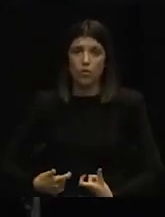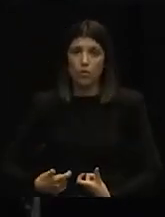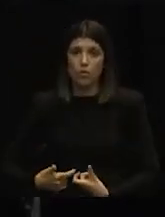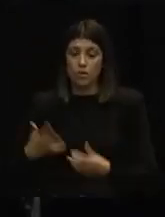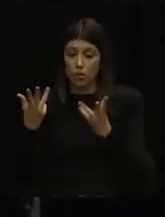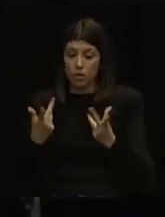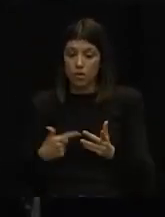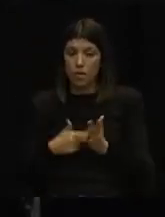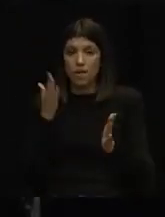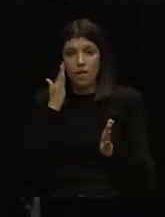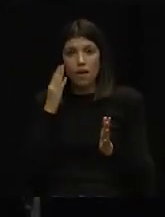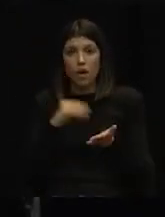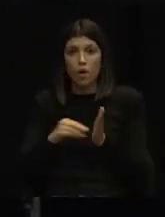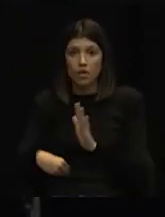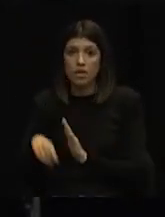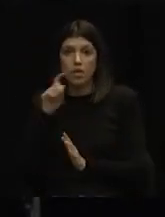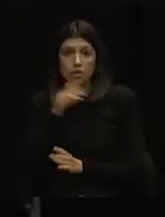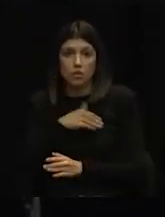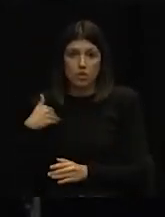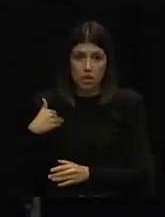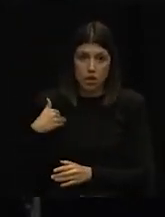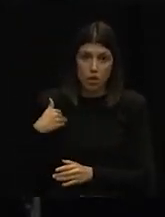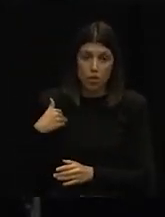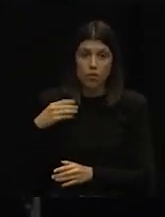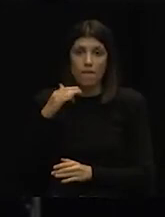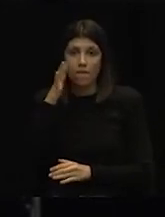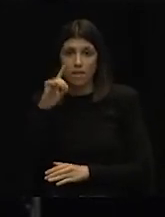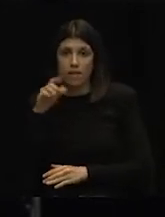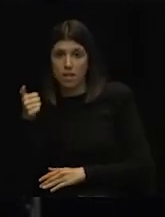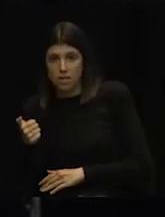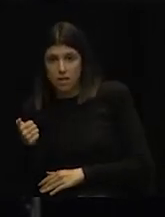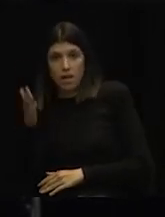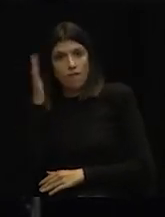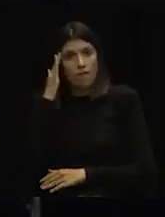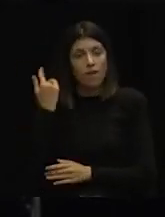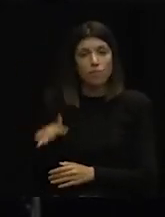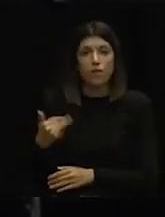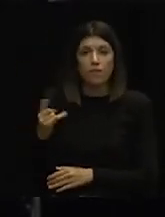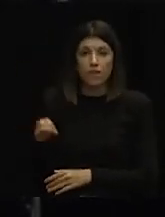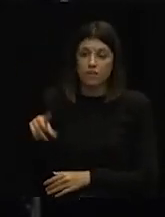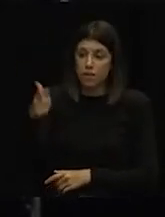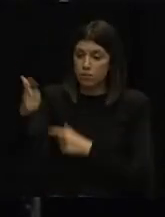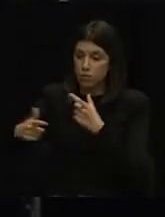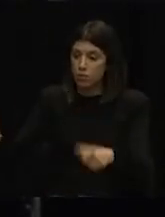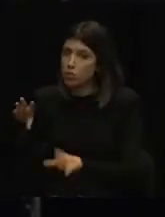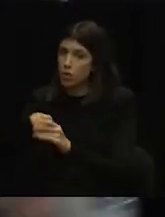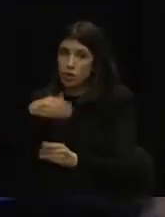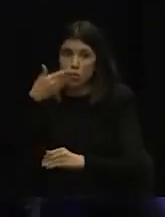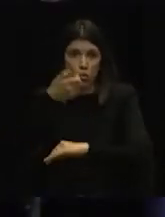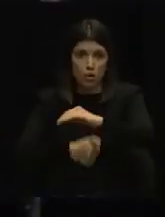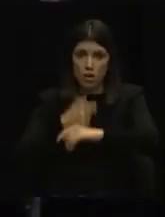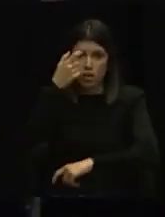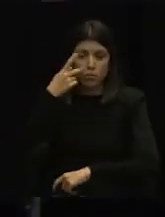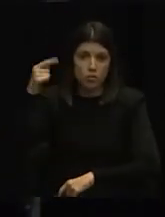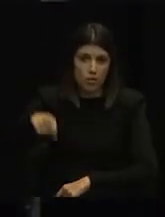neste também está prevista quantos atualização de seguros de saúde mais 65 prevista apenas para 20 mil pessoas não são abrangidos nem um